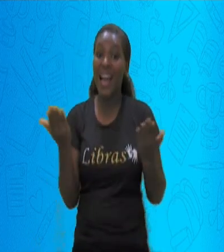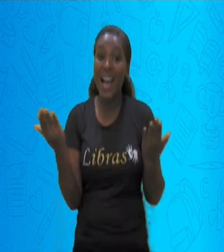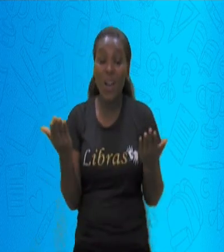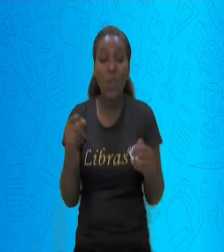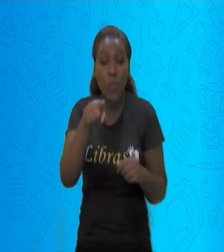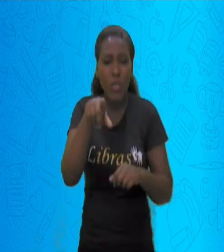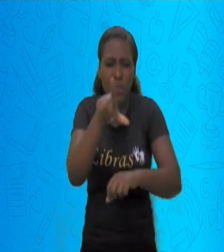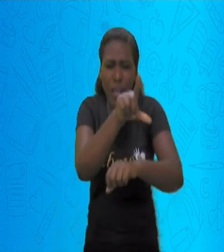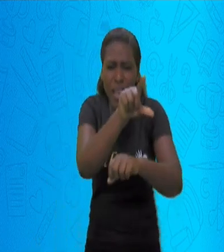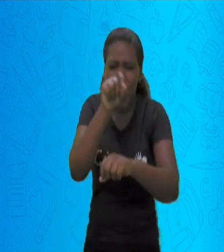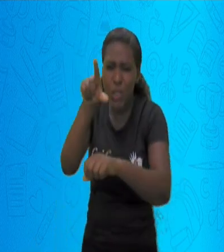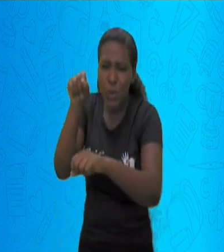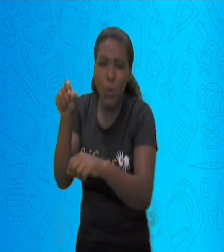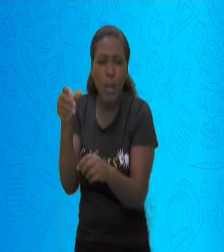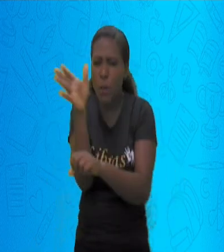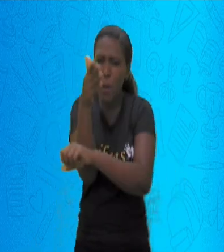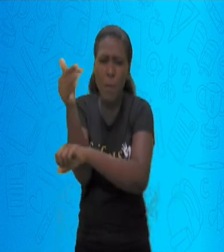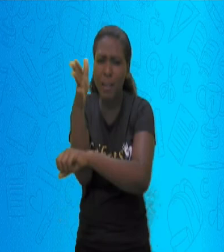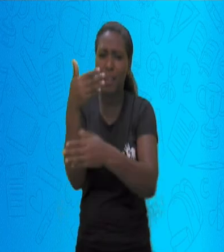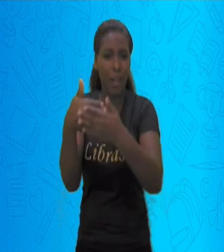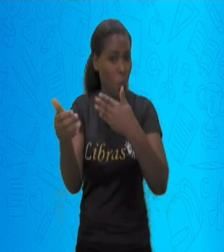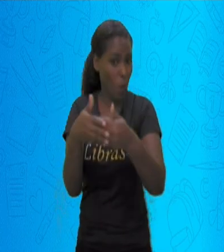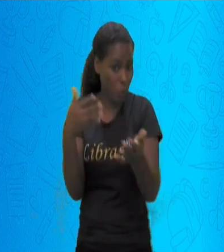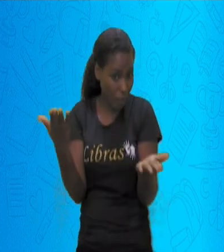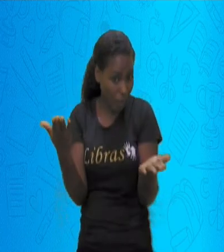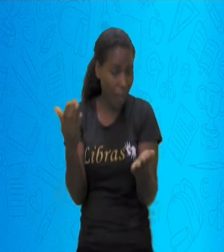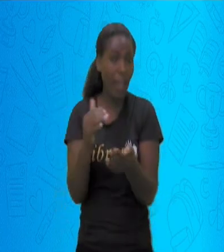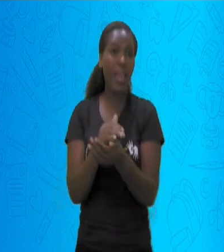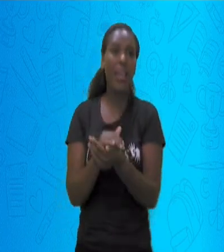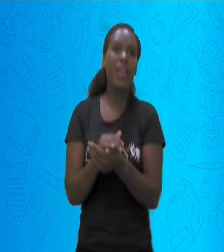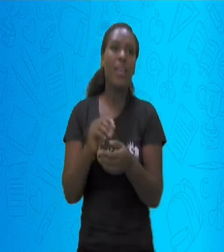sobre o seu significado. A importância